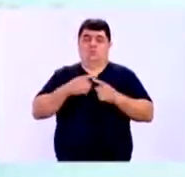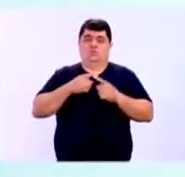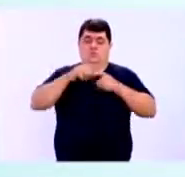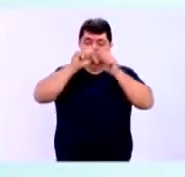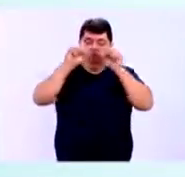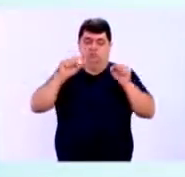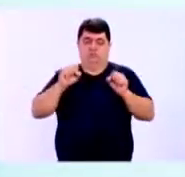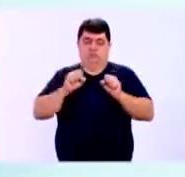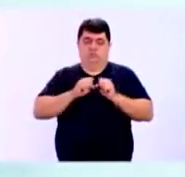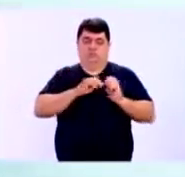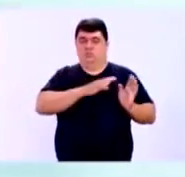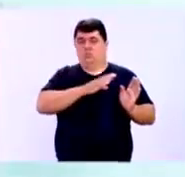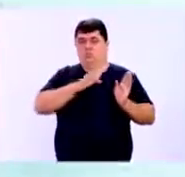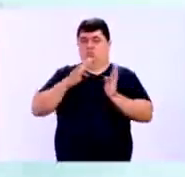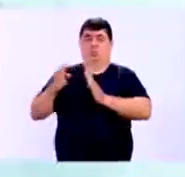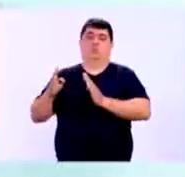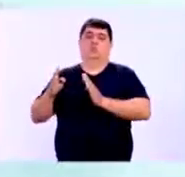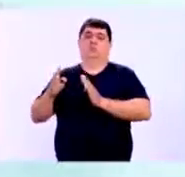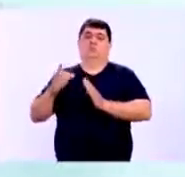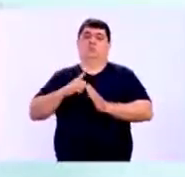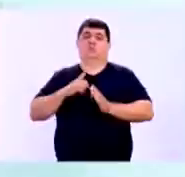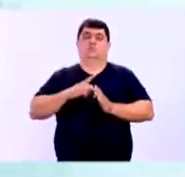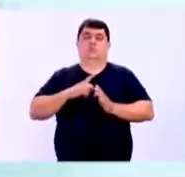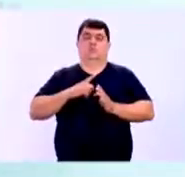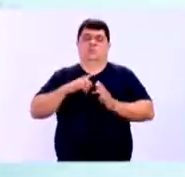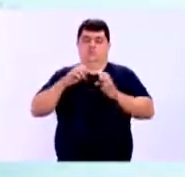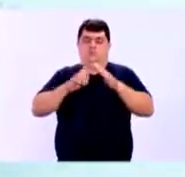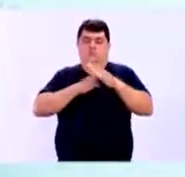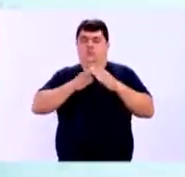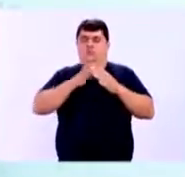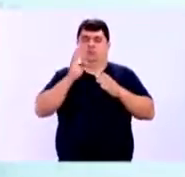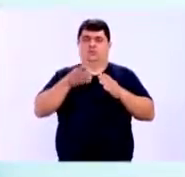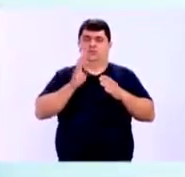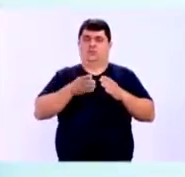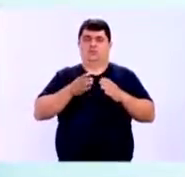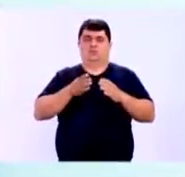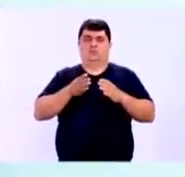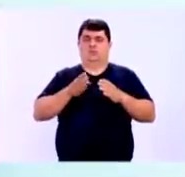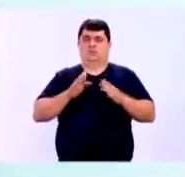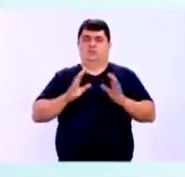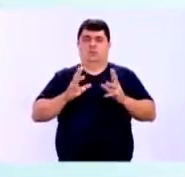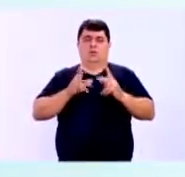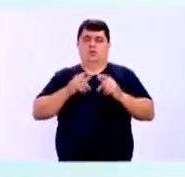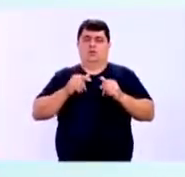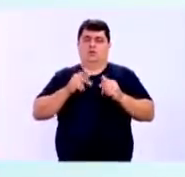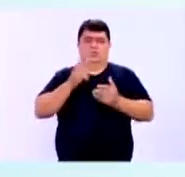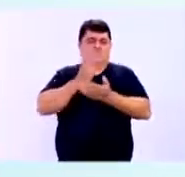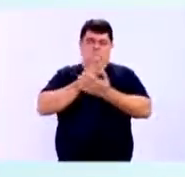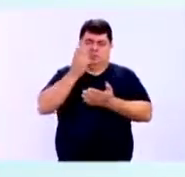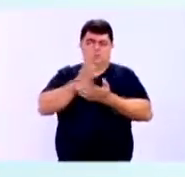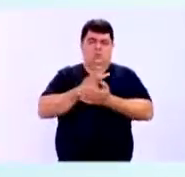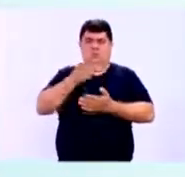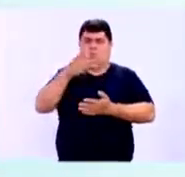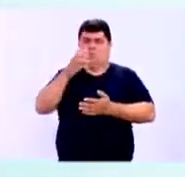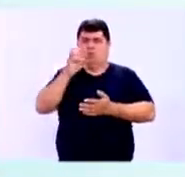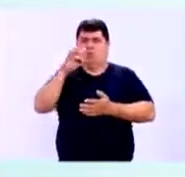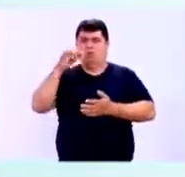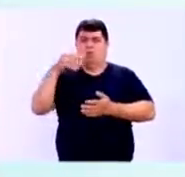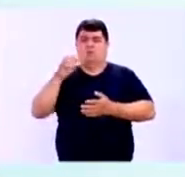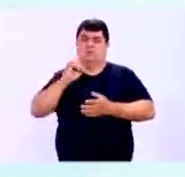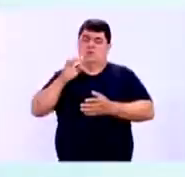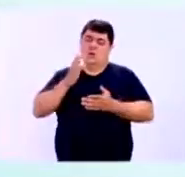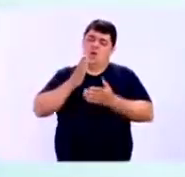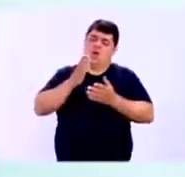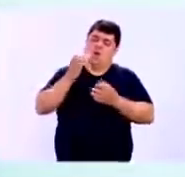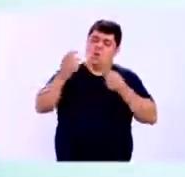tecnológico, boas partes das organizações já fazem o controle de inventário do método contínuo. E quem não